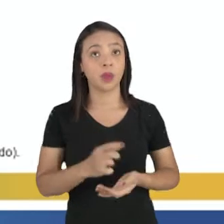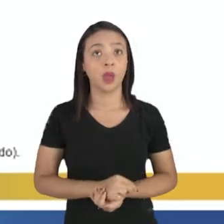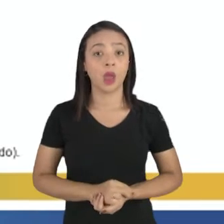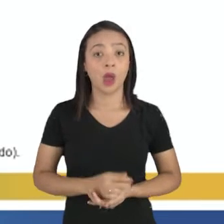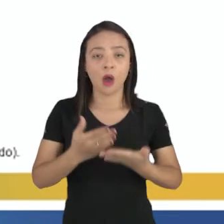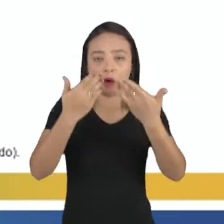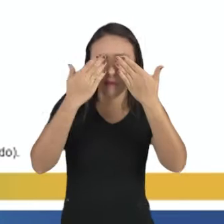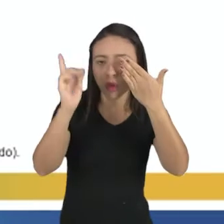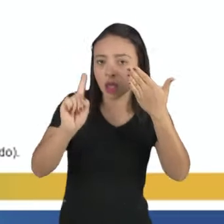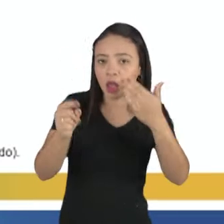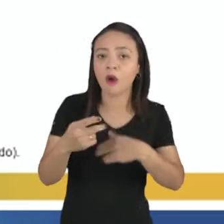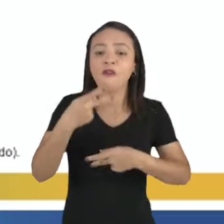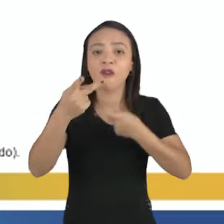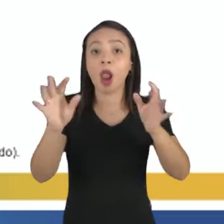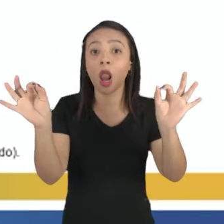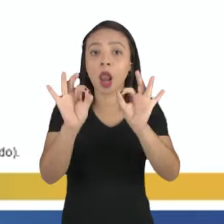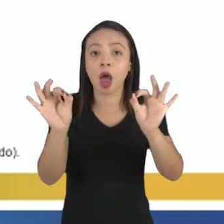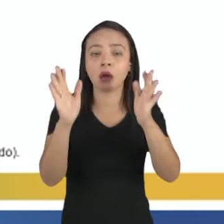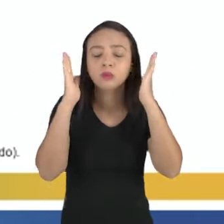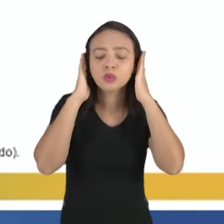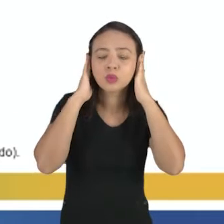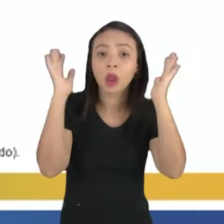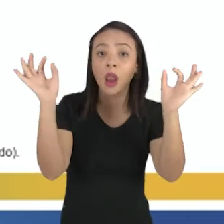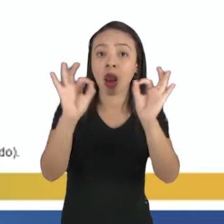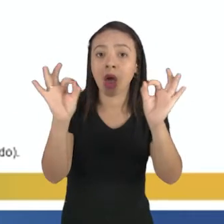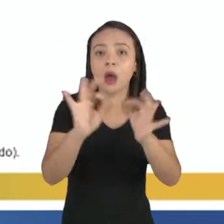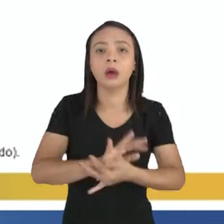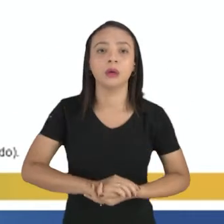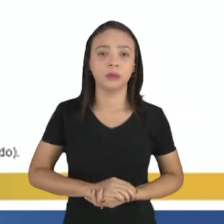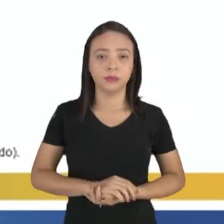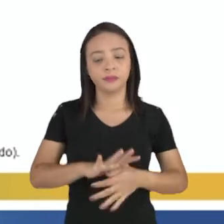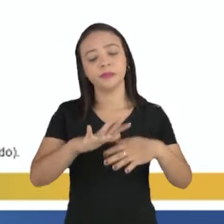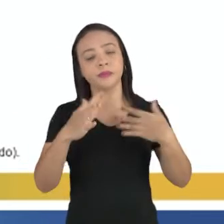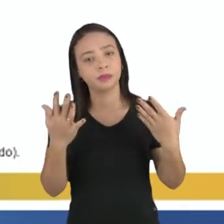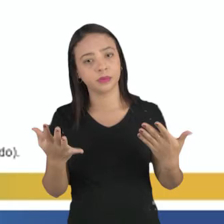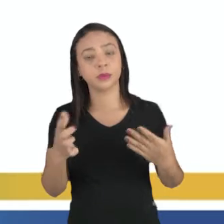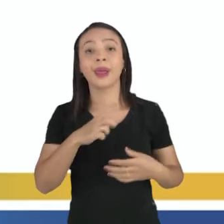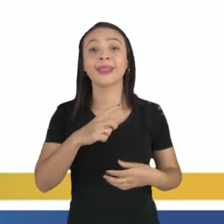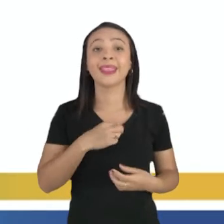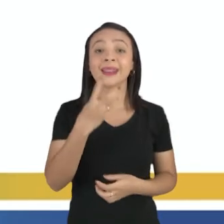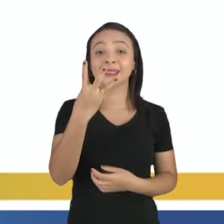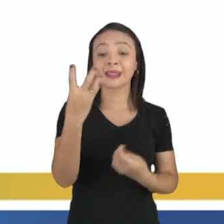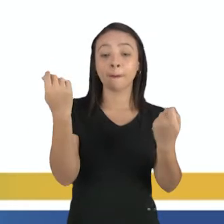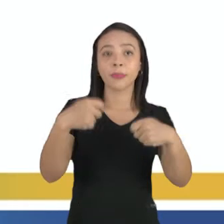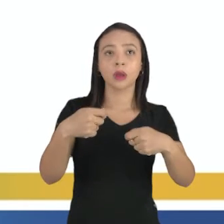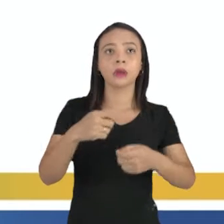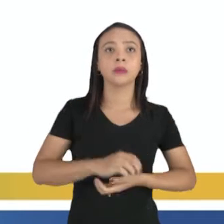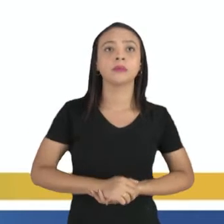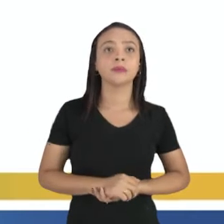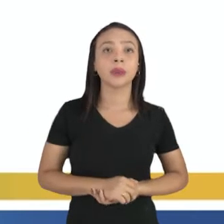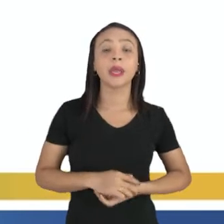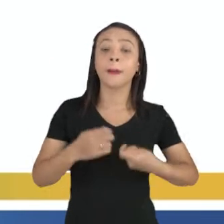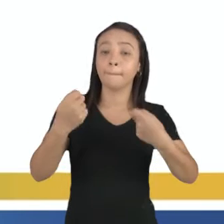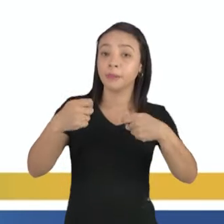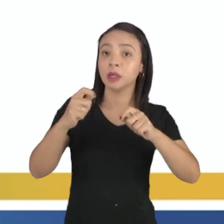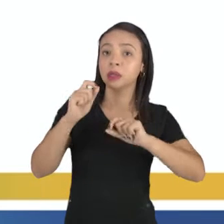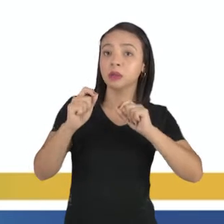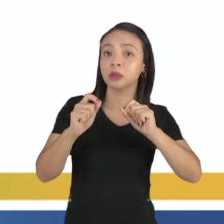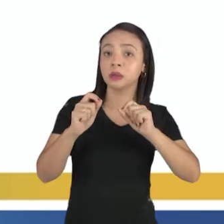veja, não fale e não ouça. Então, nós temos essas 3 ações aqui, que nós vamos